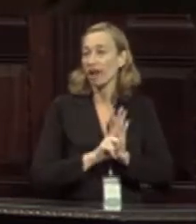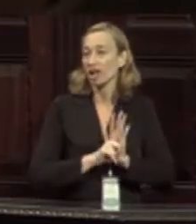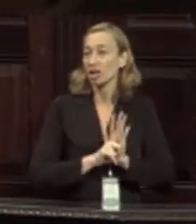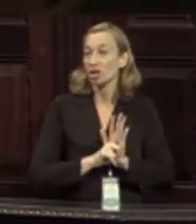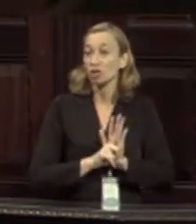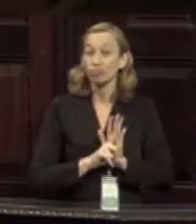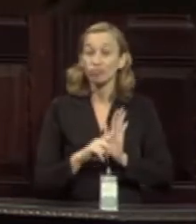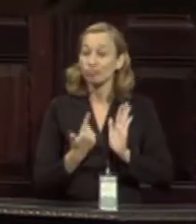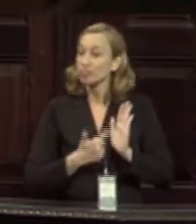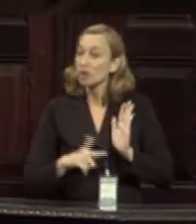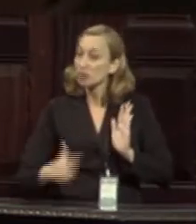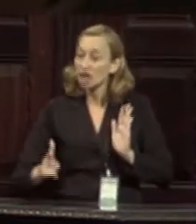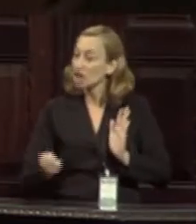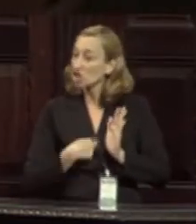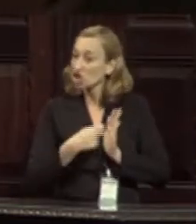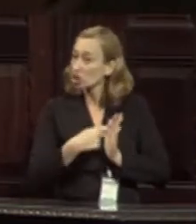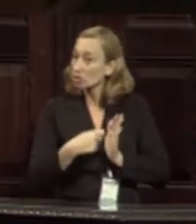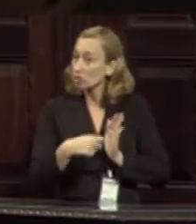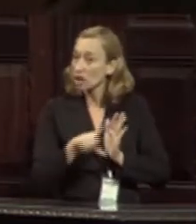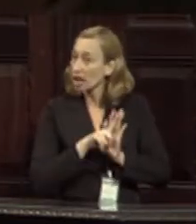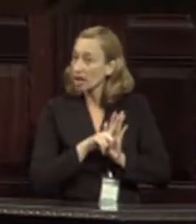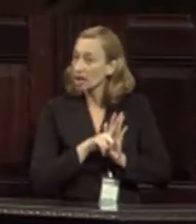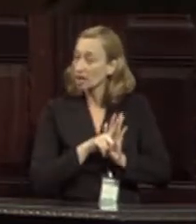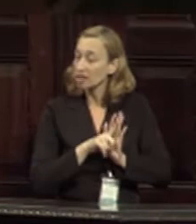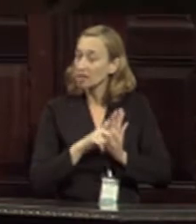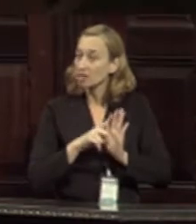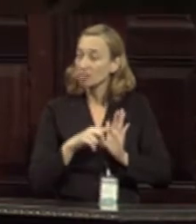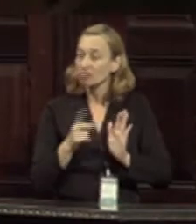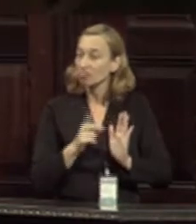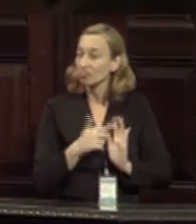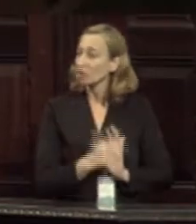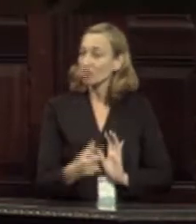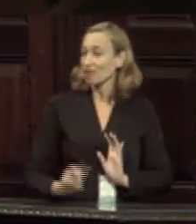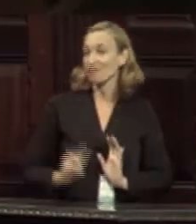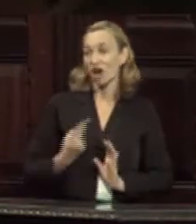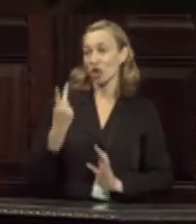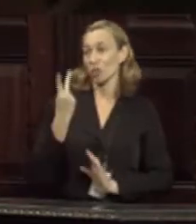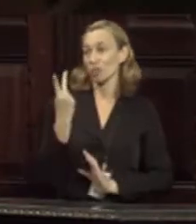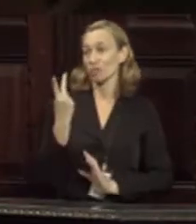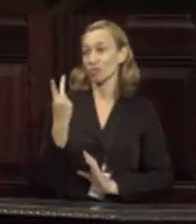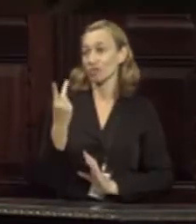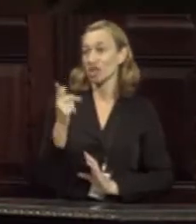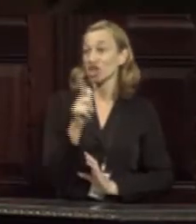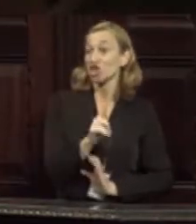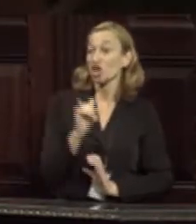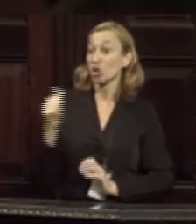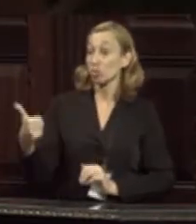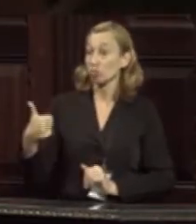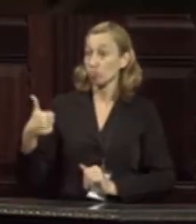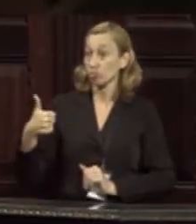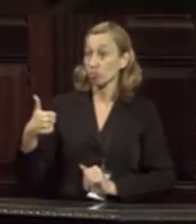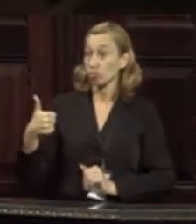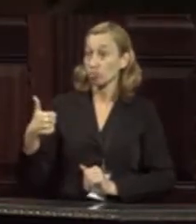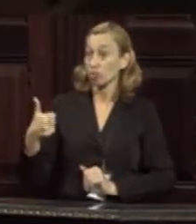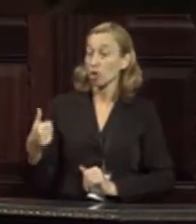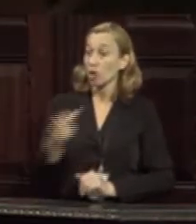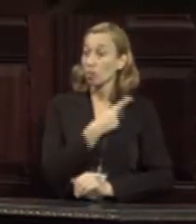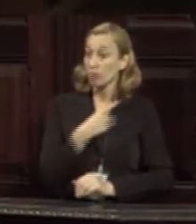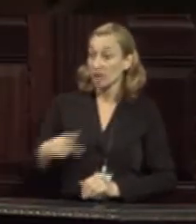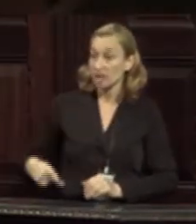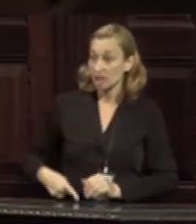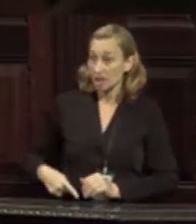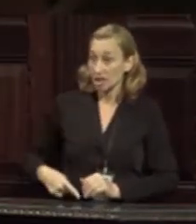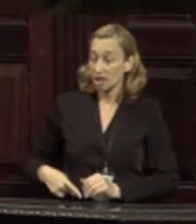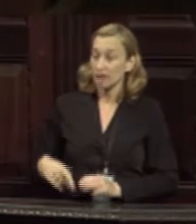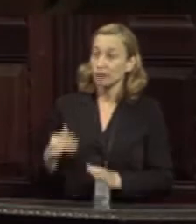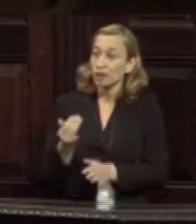está escrito para o serviço público não vale. Essa decisão da AGU foi ao presidente, com licença